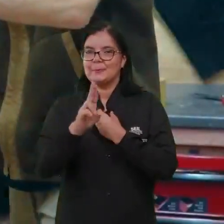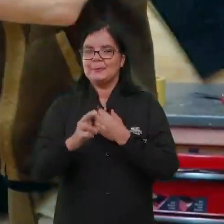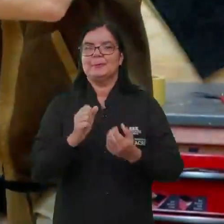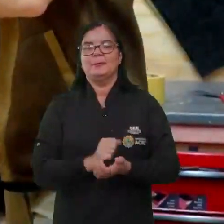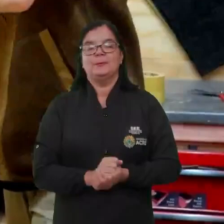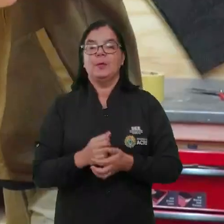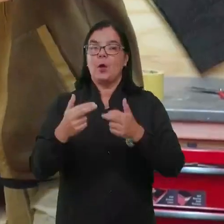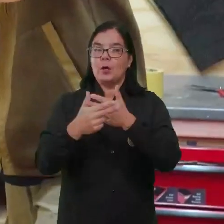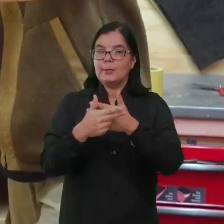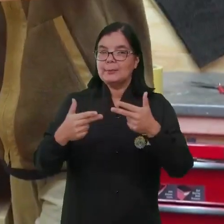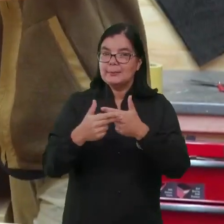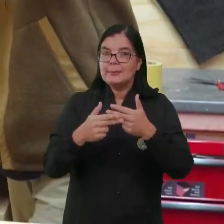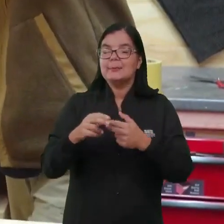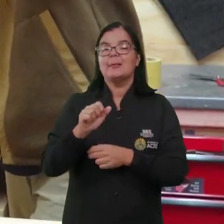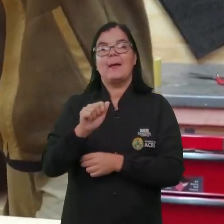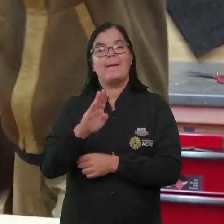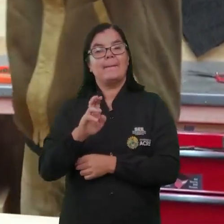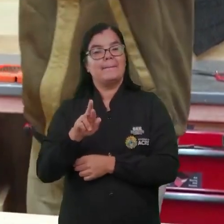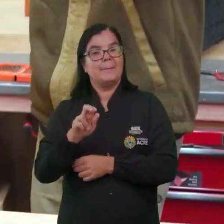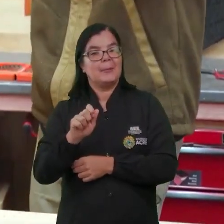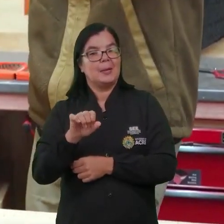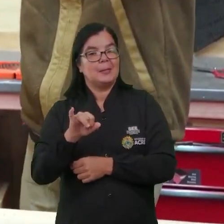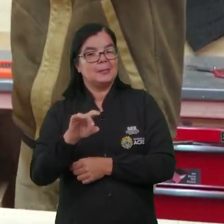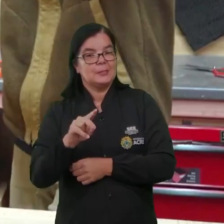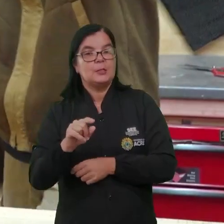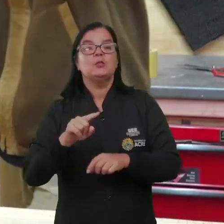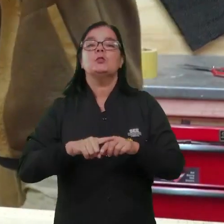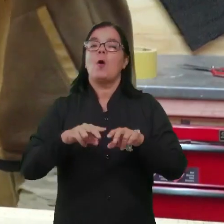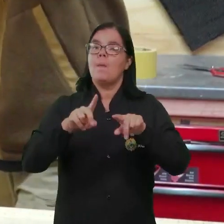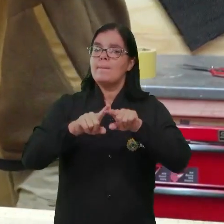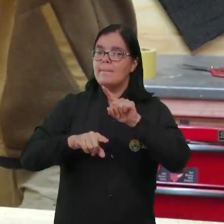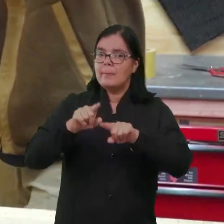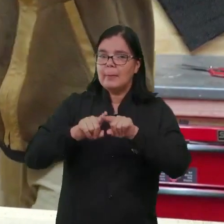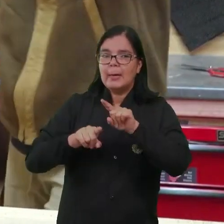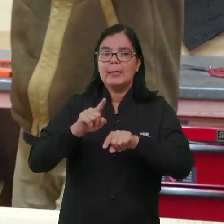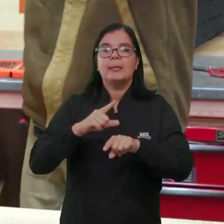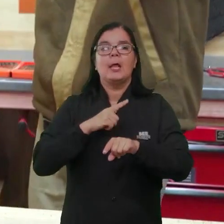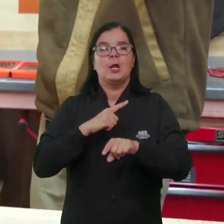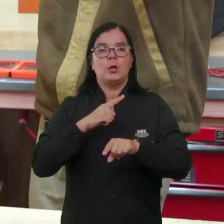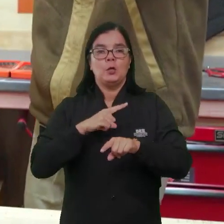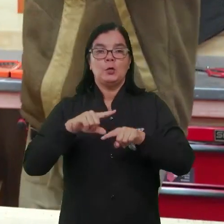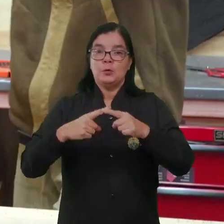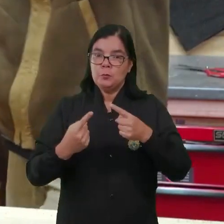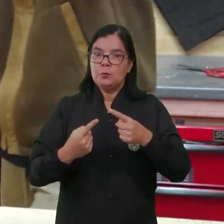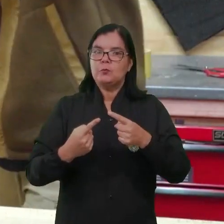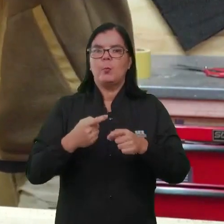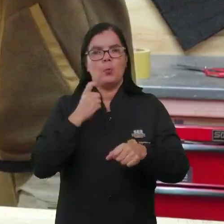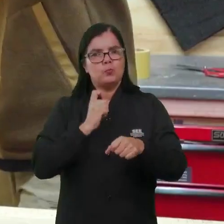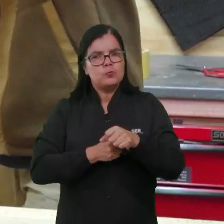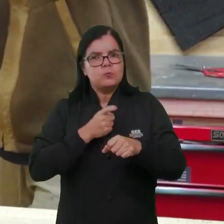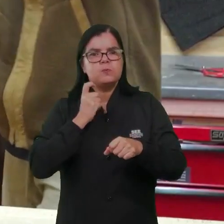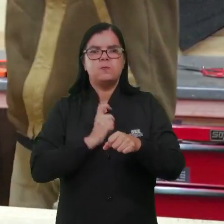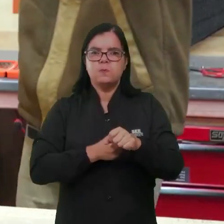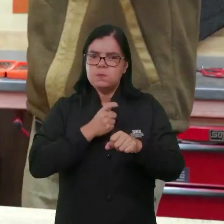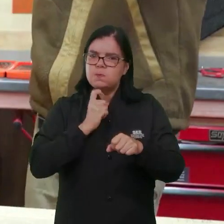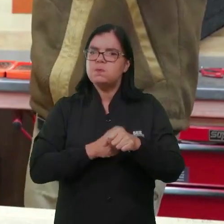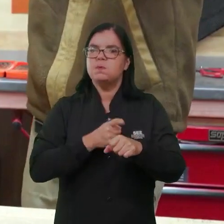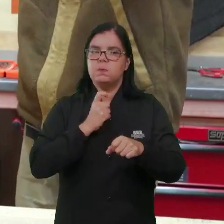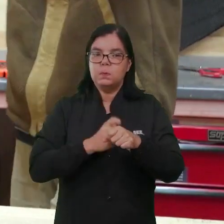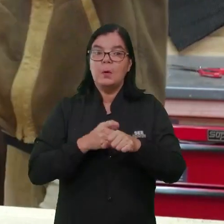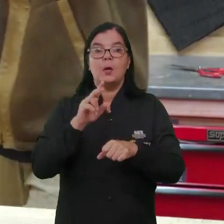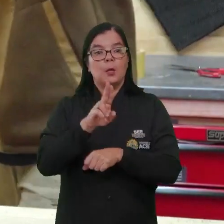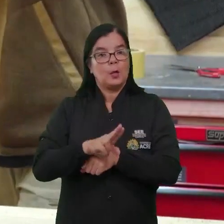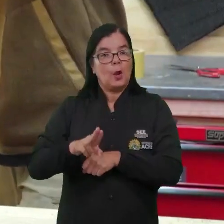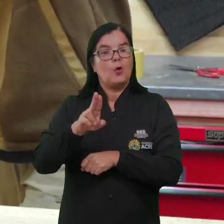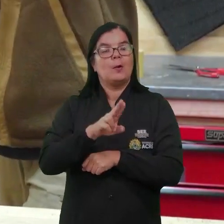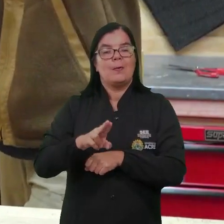Então, os produtos abrasivos são o quê? Materiais cerâmicos, que também vão ter o quê? Vão ser muito duros, vão ter essa dureza, que é